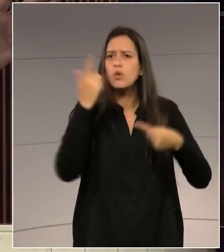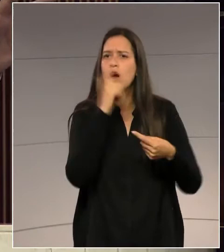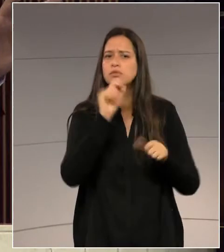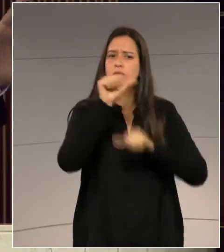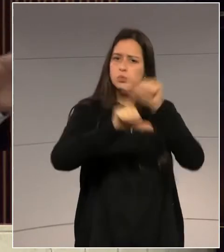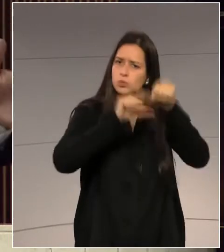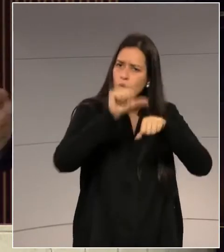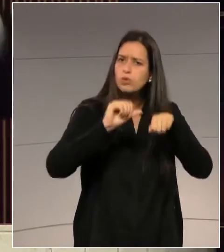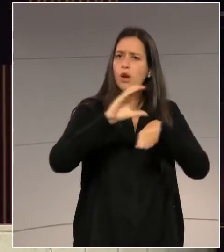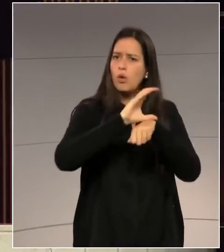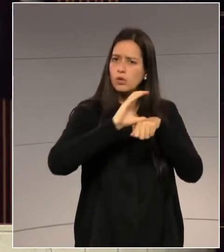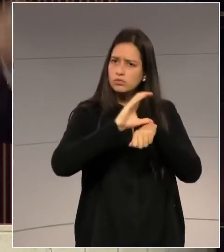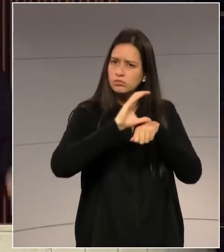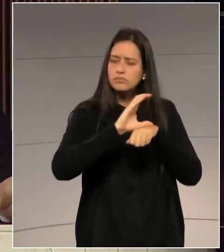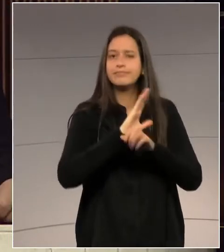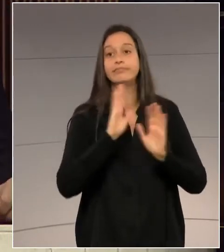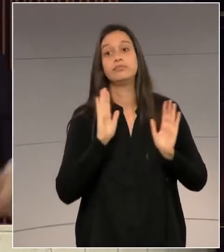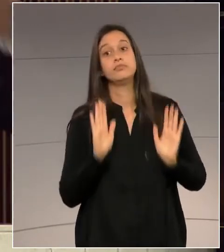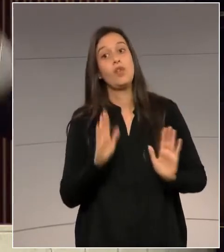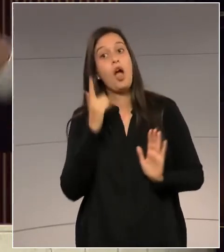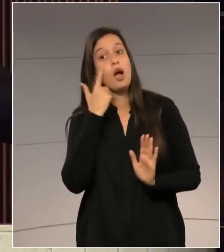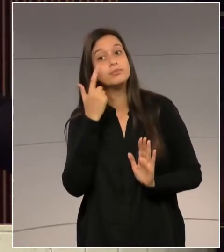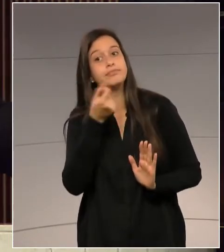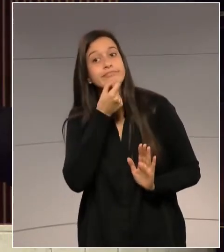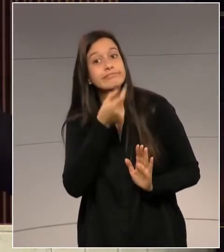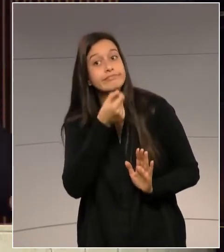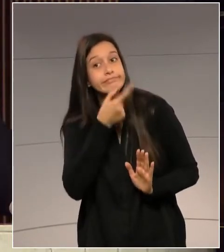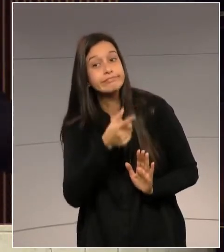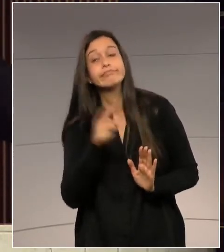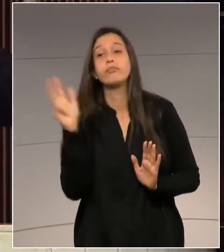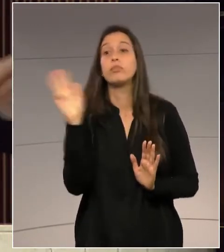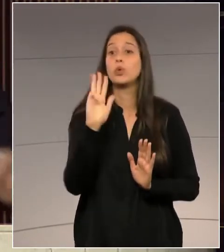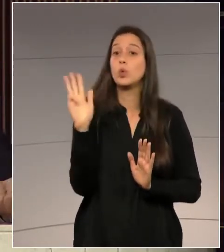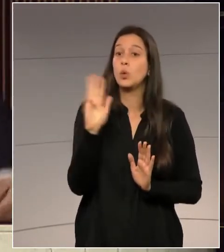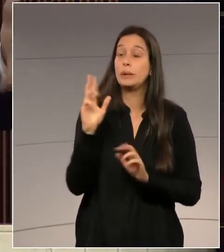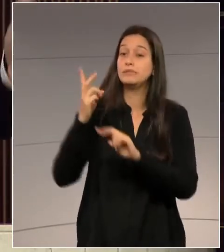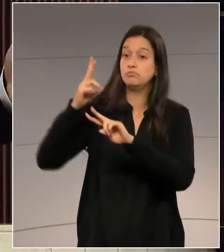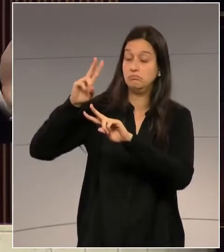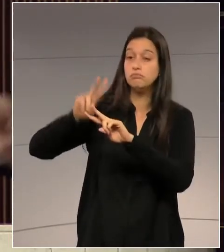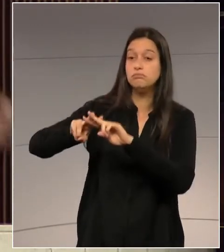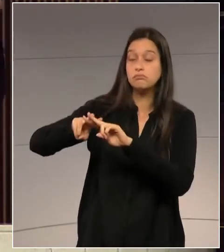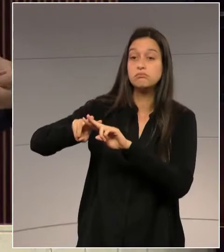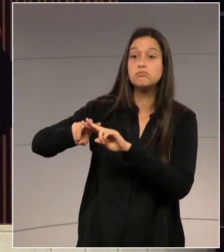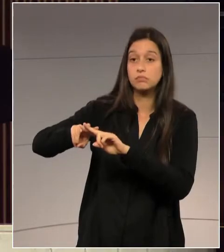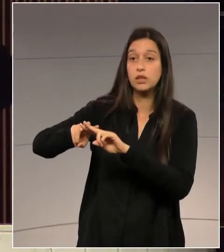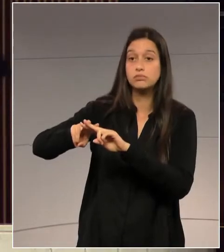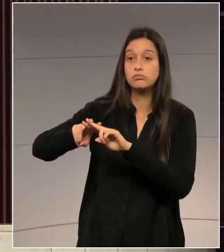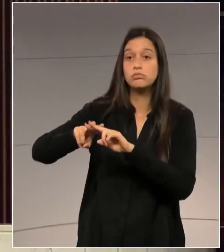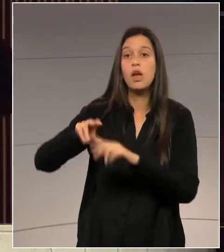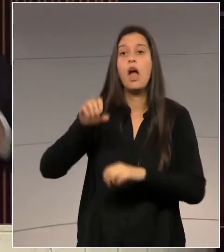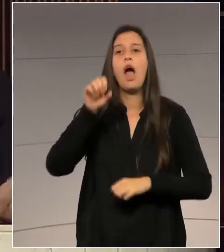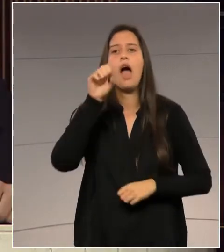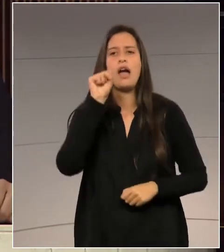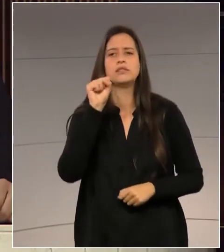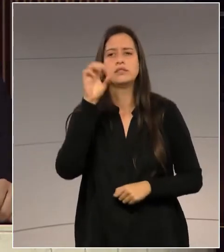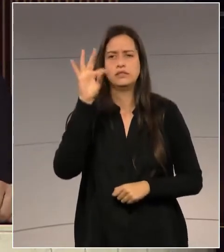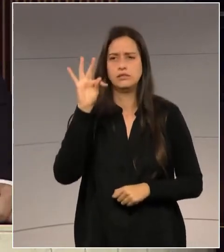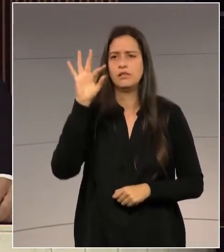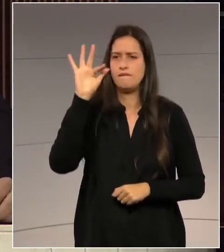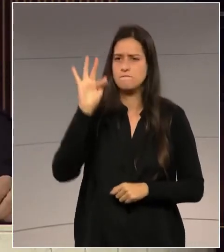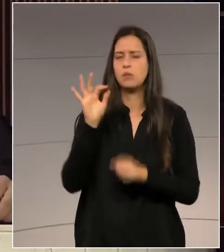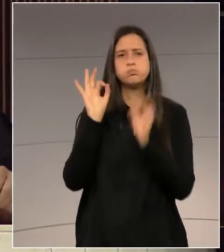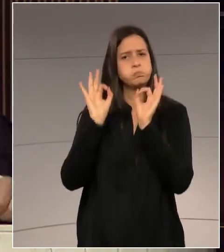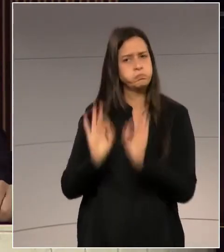preso o stf fez o certo agora que soltou tá errado ou seja só vale pra minha opinião política